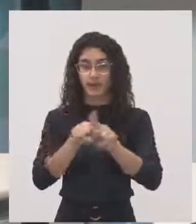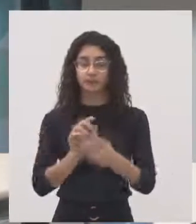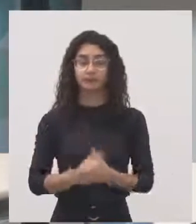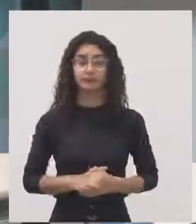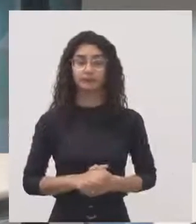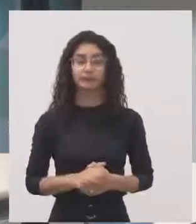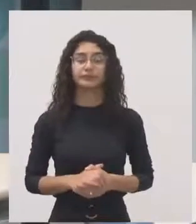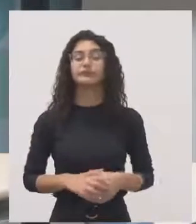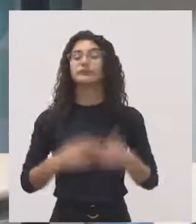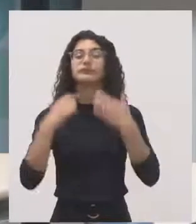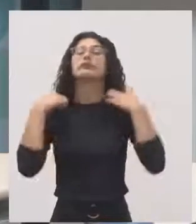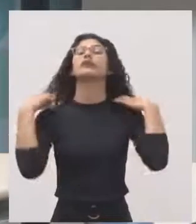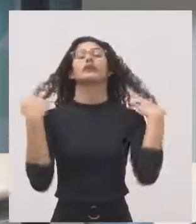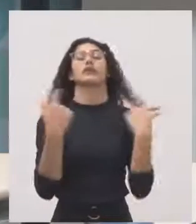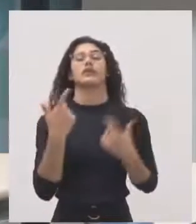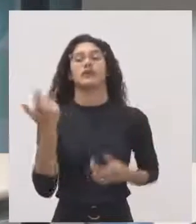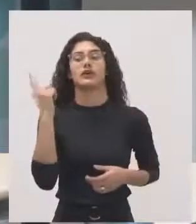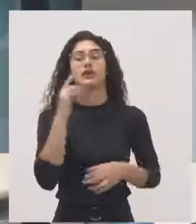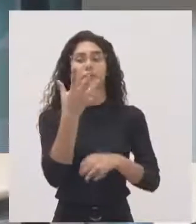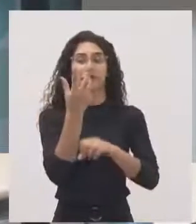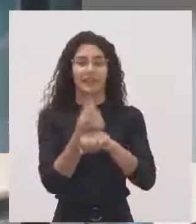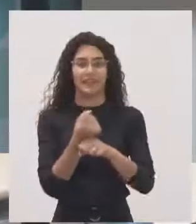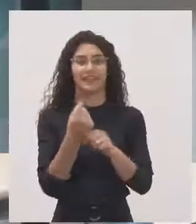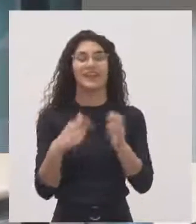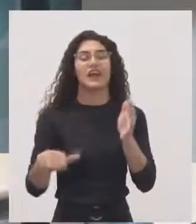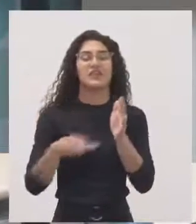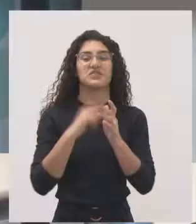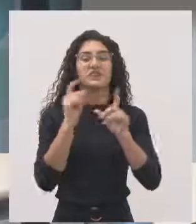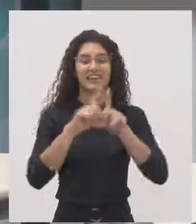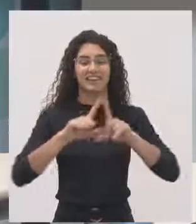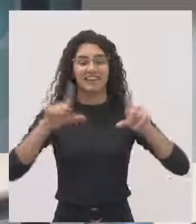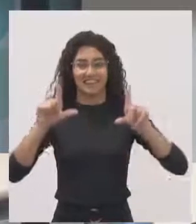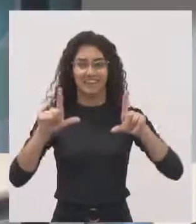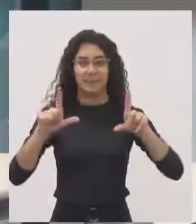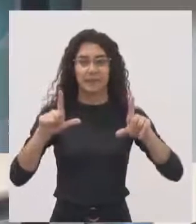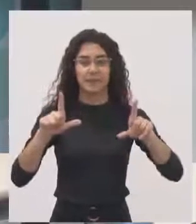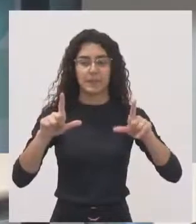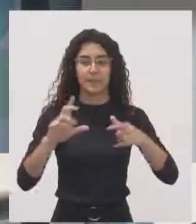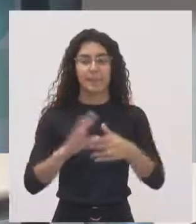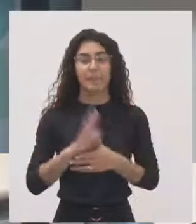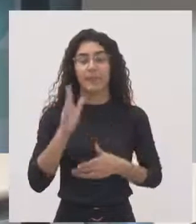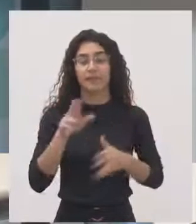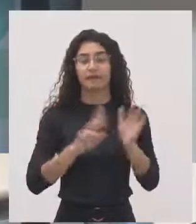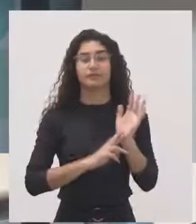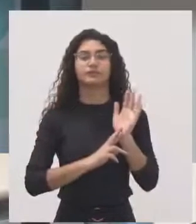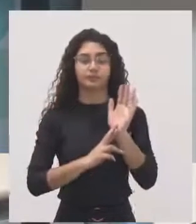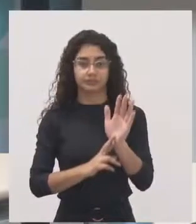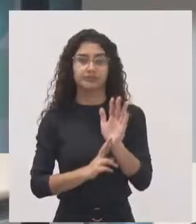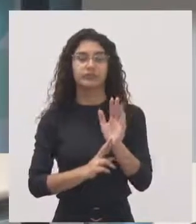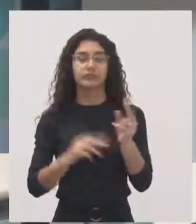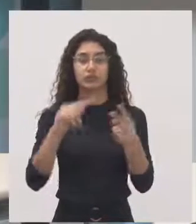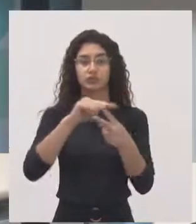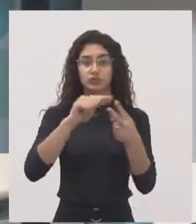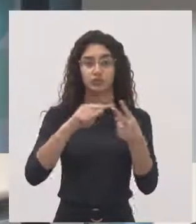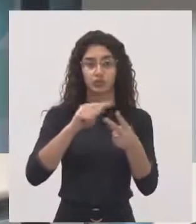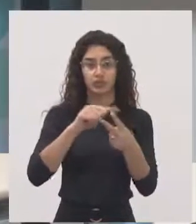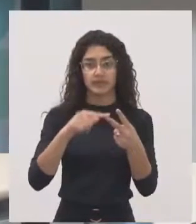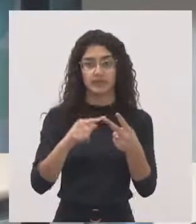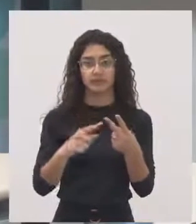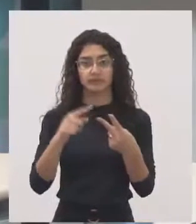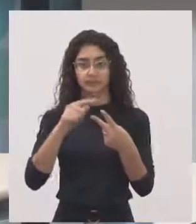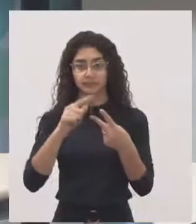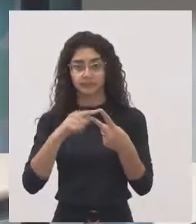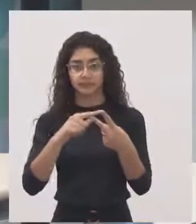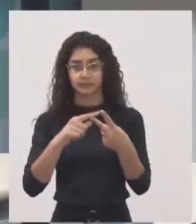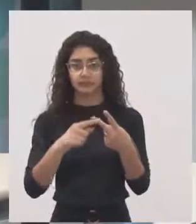gente conseguir fazer o download aqui, na primeira tela, na tela principal, ele já te dá duas opções. Você